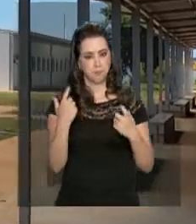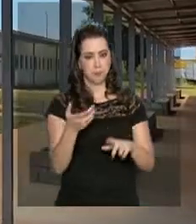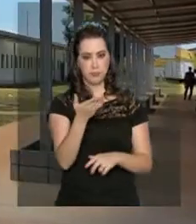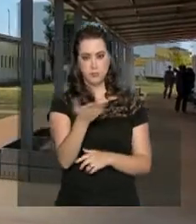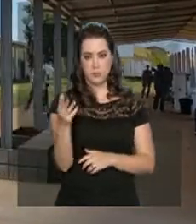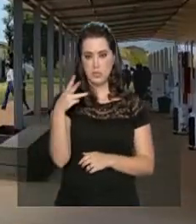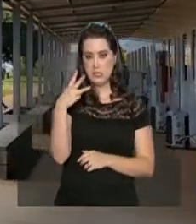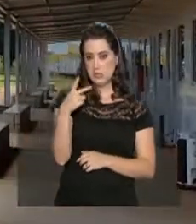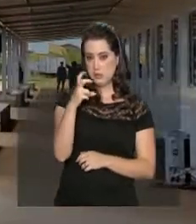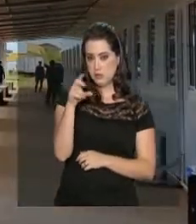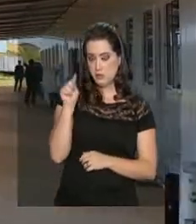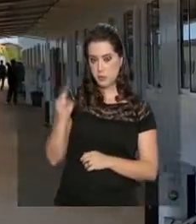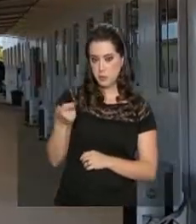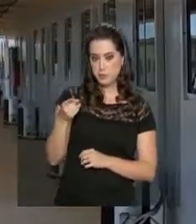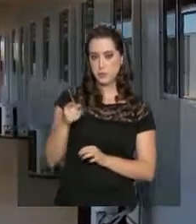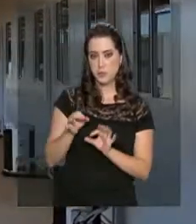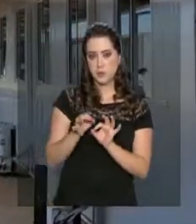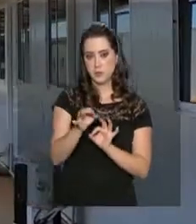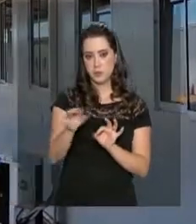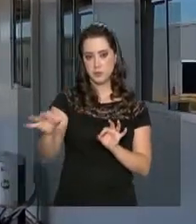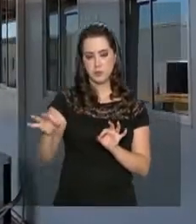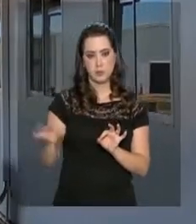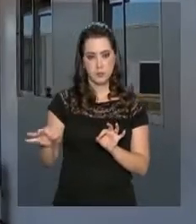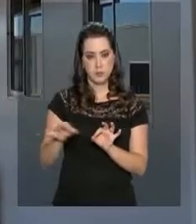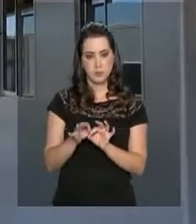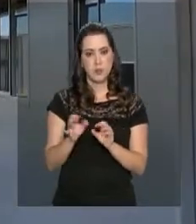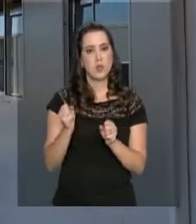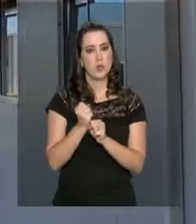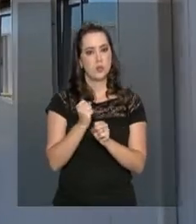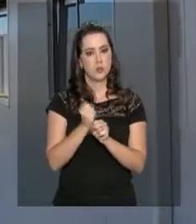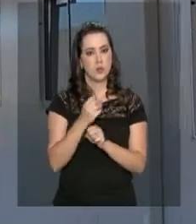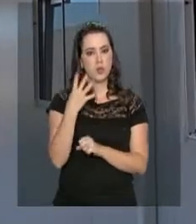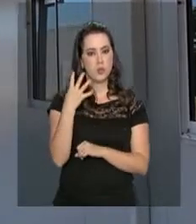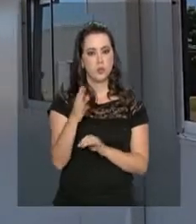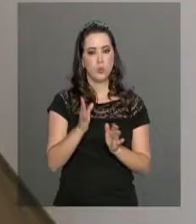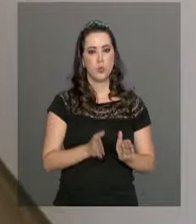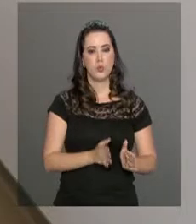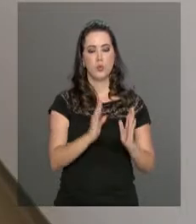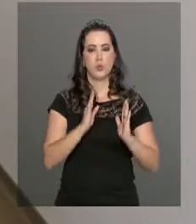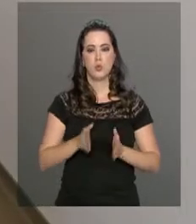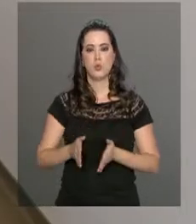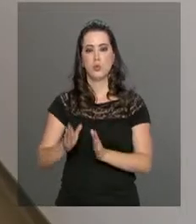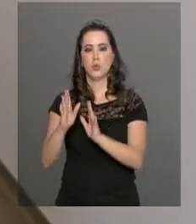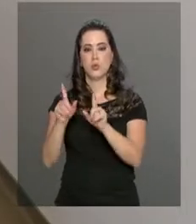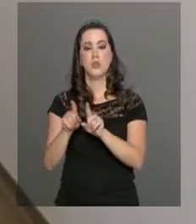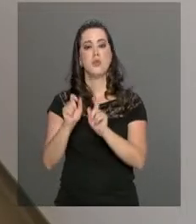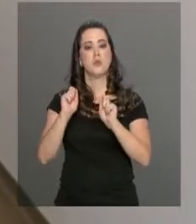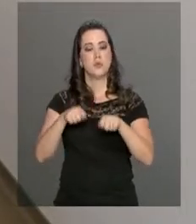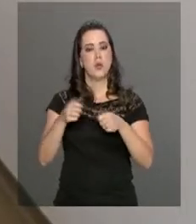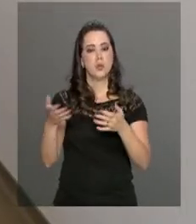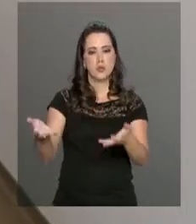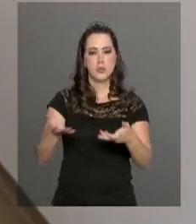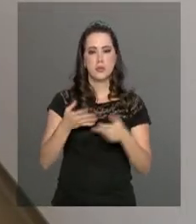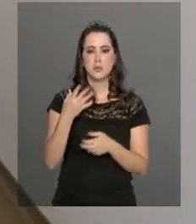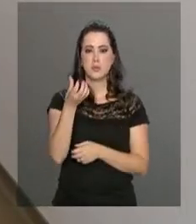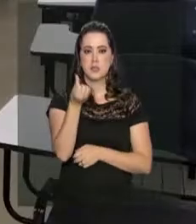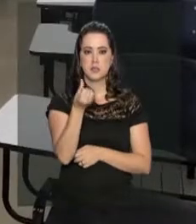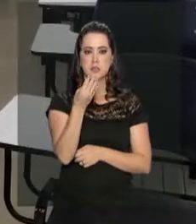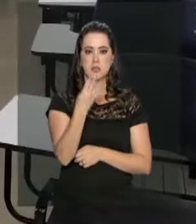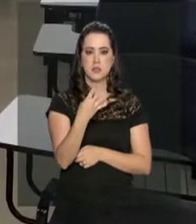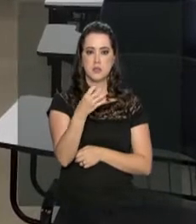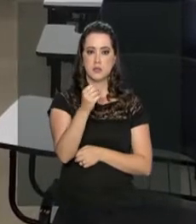local tem cerca de 35 mil metros quadrados de área construída com quatro blocos de alojamento e capacidade para abrigar